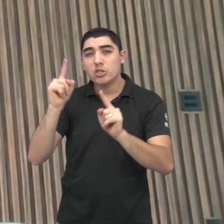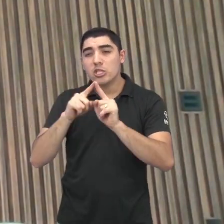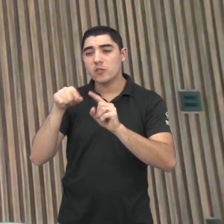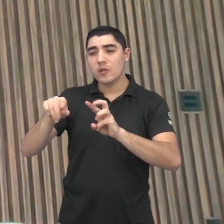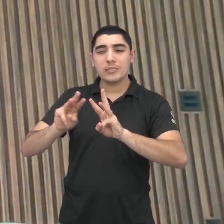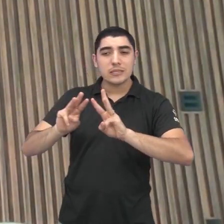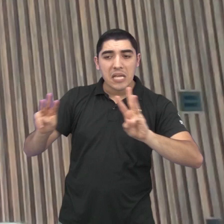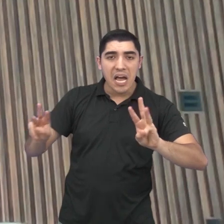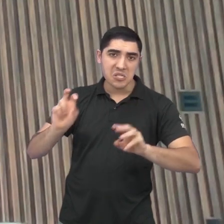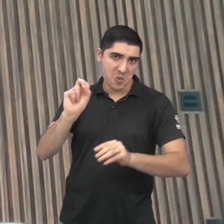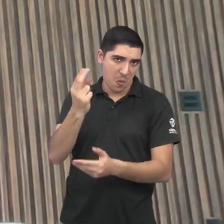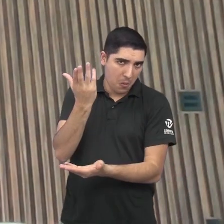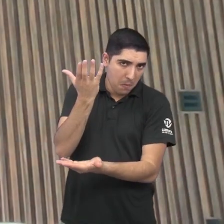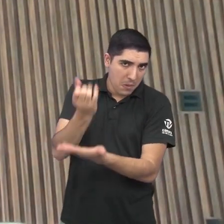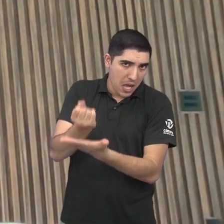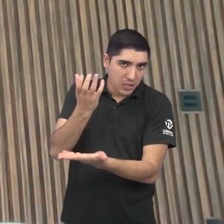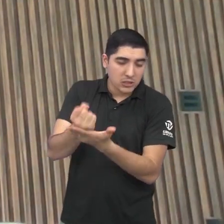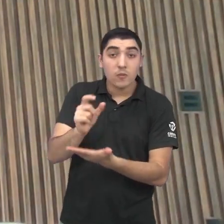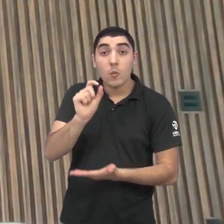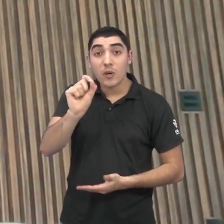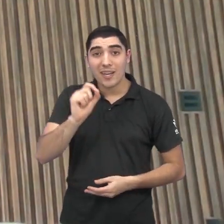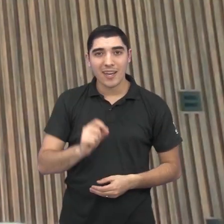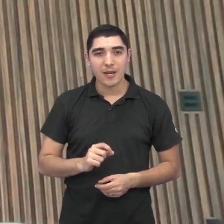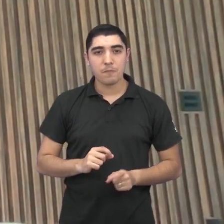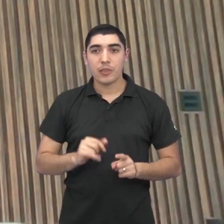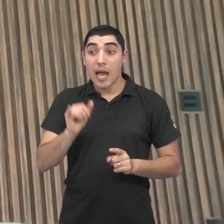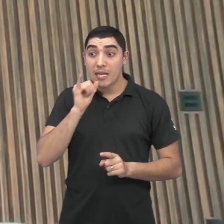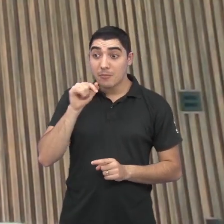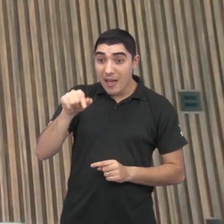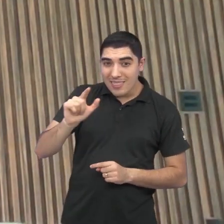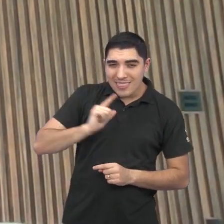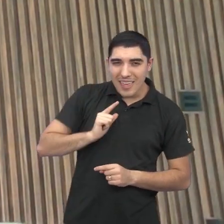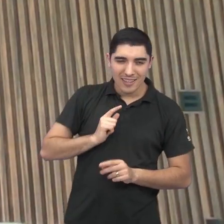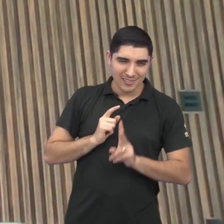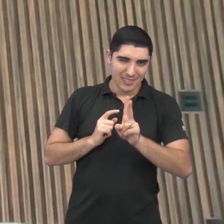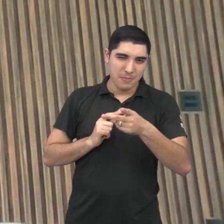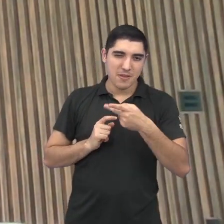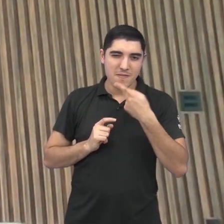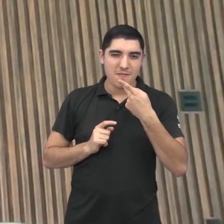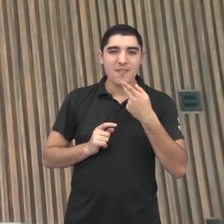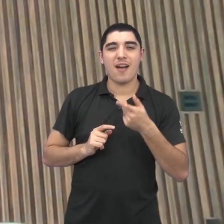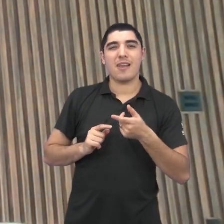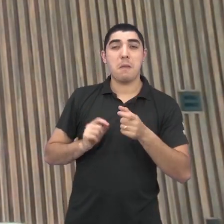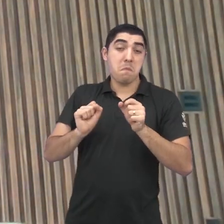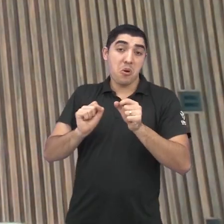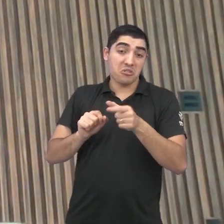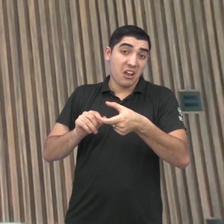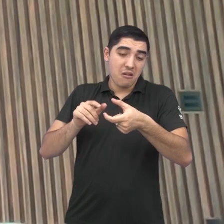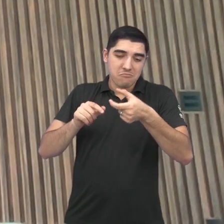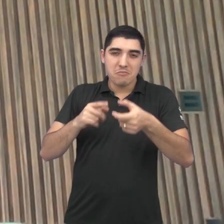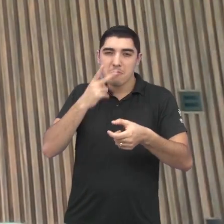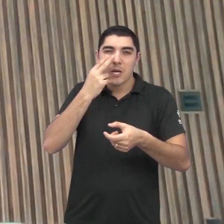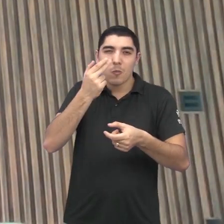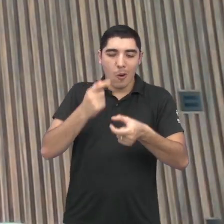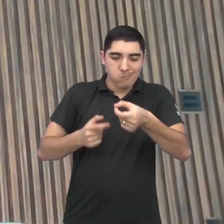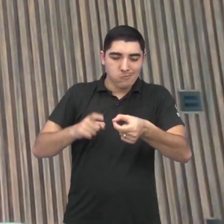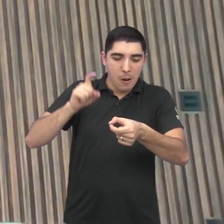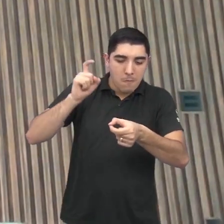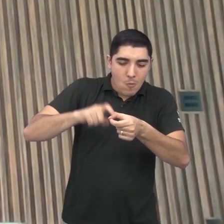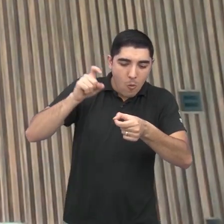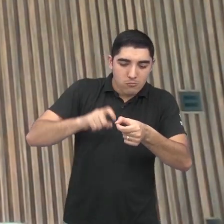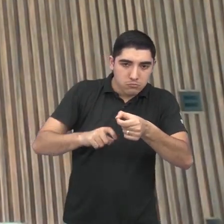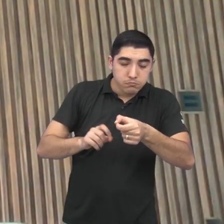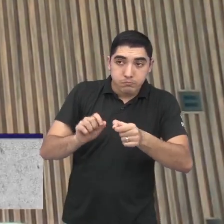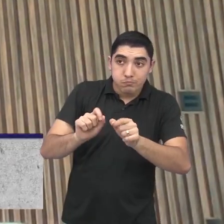aplicativo. E a gente trazer atenção para aquele botão, que a gente chama, né, o call to action pode ser um botão, geralmente é um botão, mas o que a gente quer que a